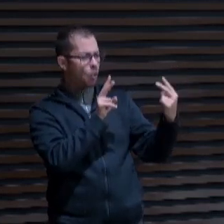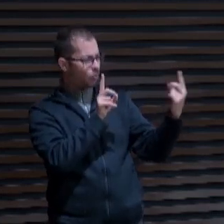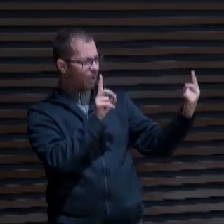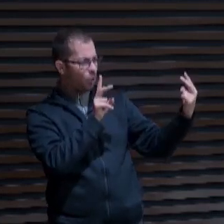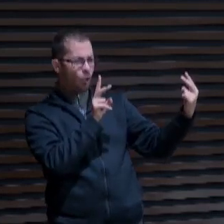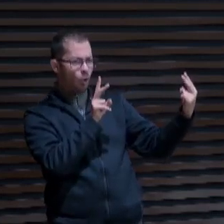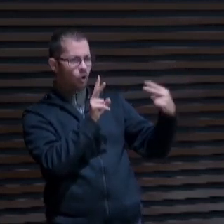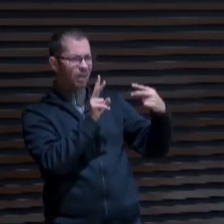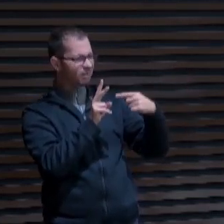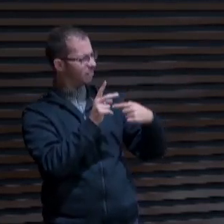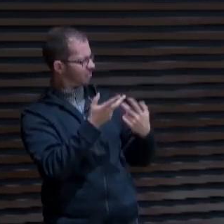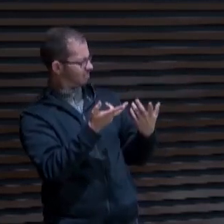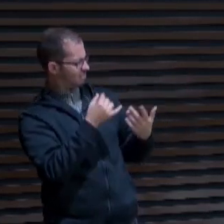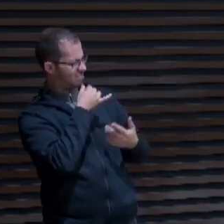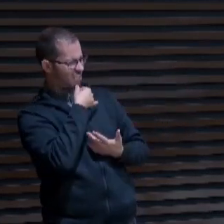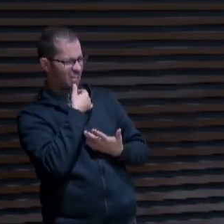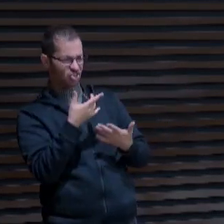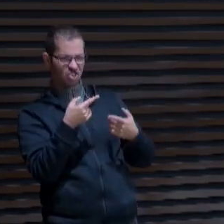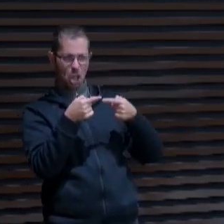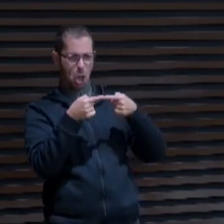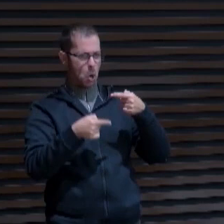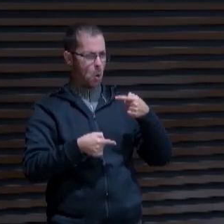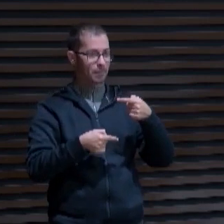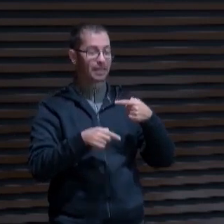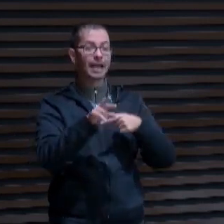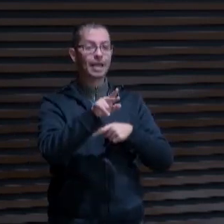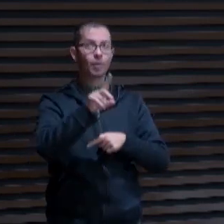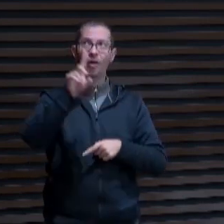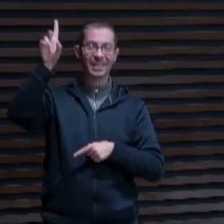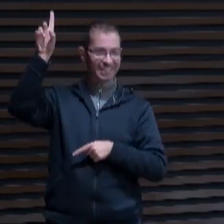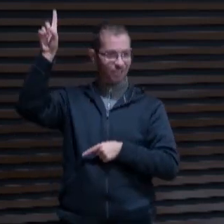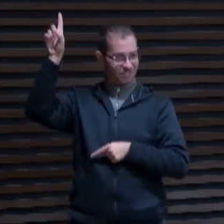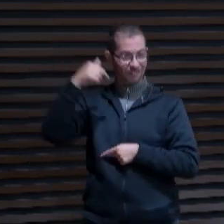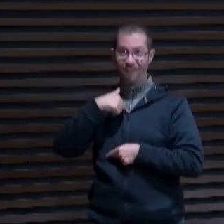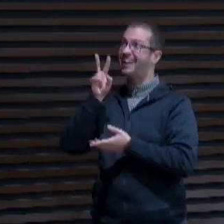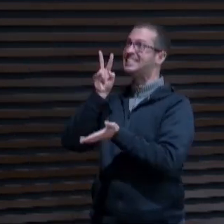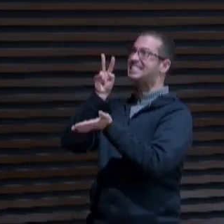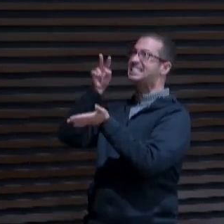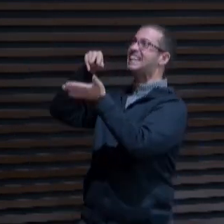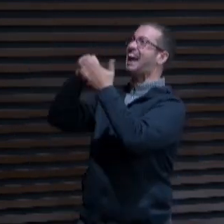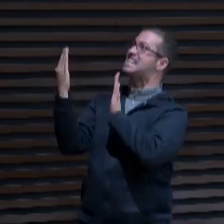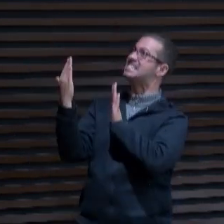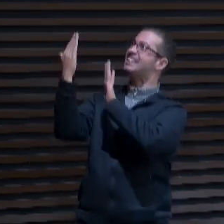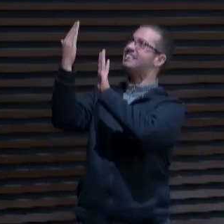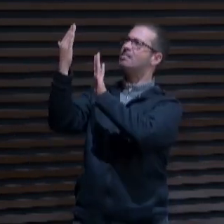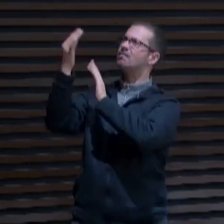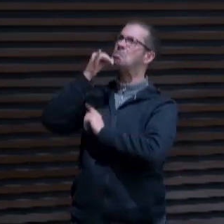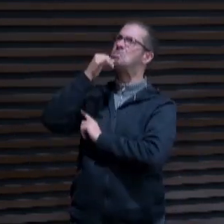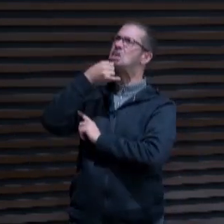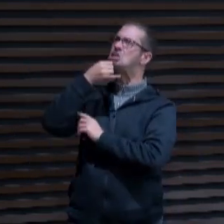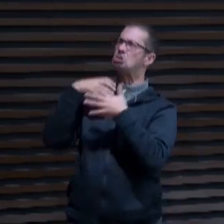nosso benefício. Ele é digno de receber. Assim, os cantores, eles começaram a louvar com símbolos de bronze,